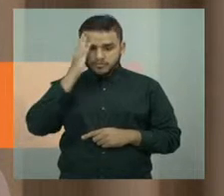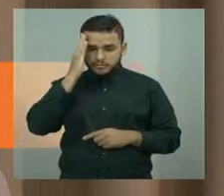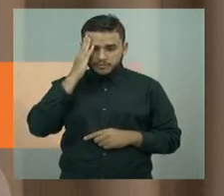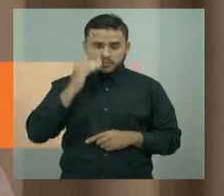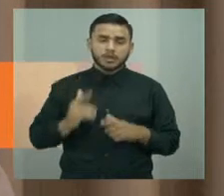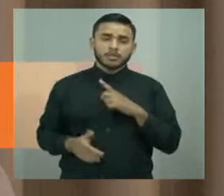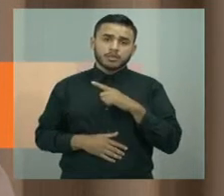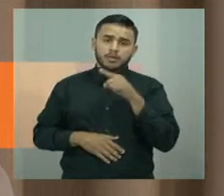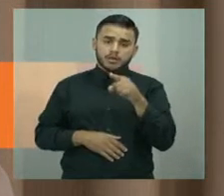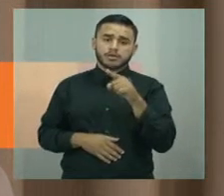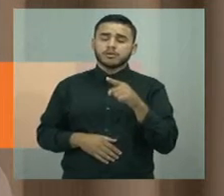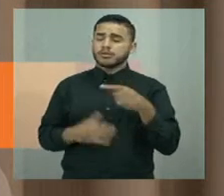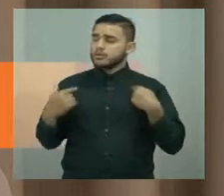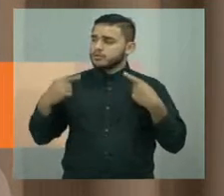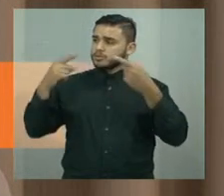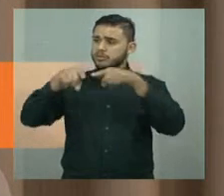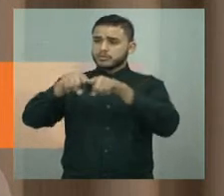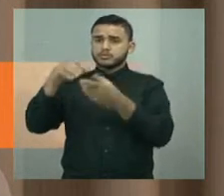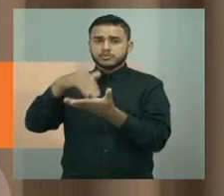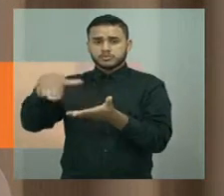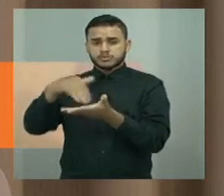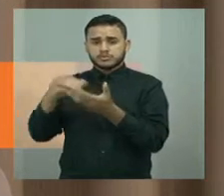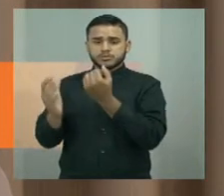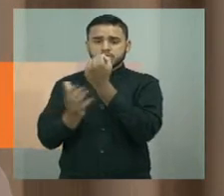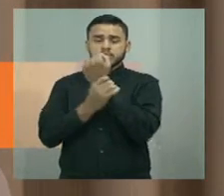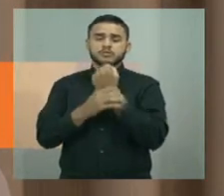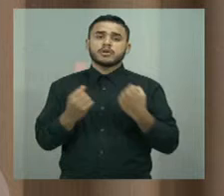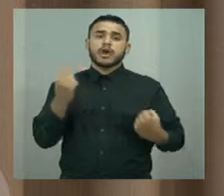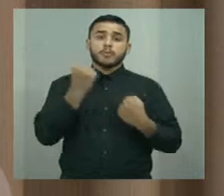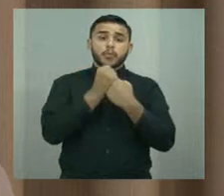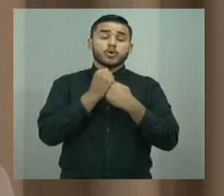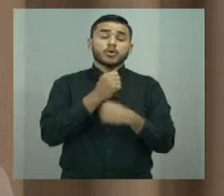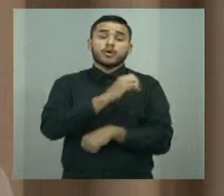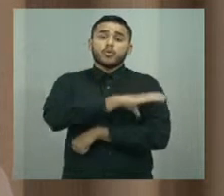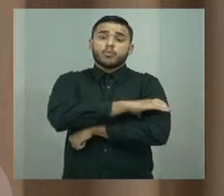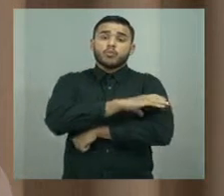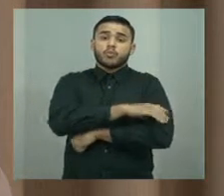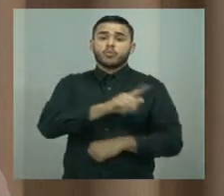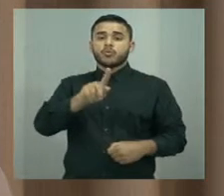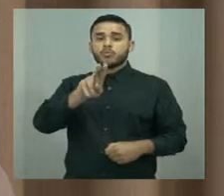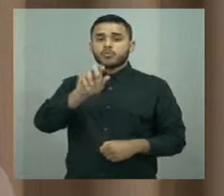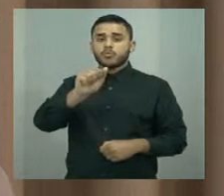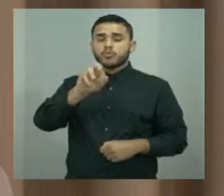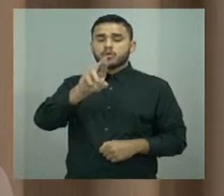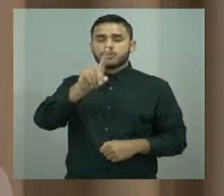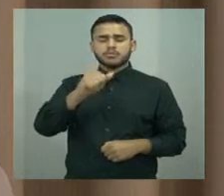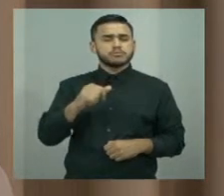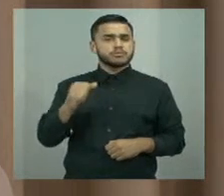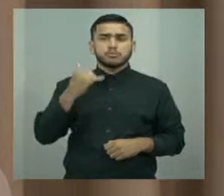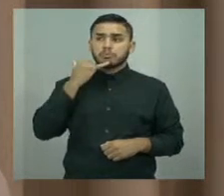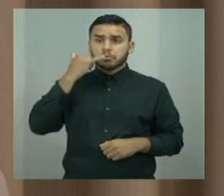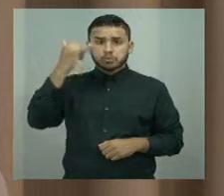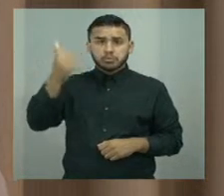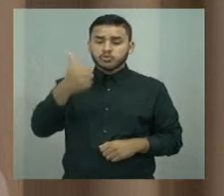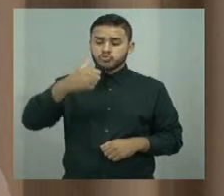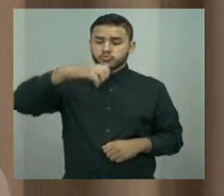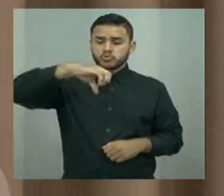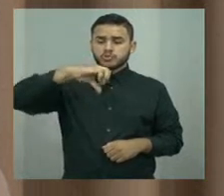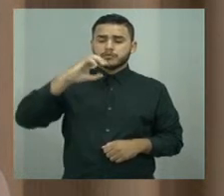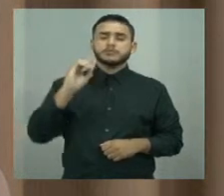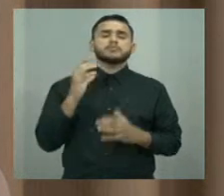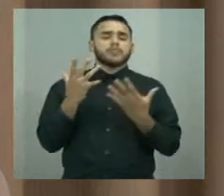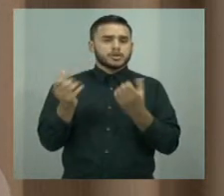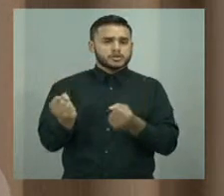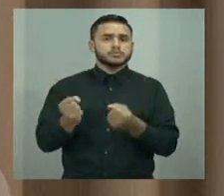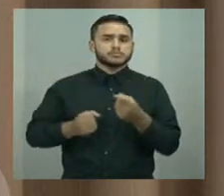Secretaria de Segurança e com o apoio da Guarda Municipal. Então, também as denúncias realizadas ao 190 também são atendidas